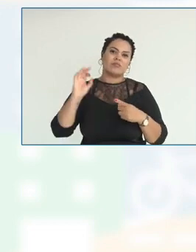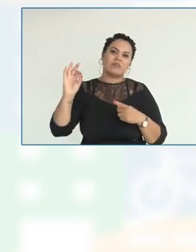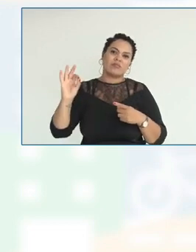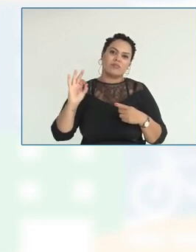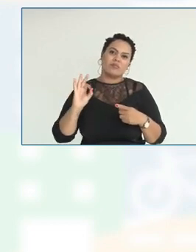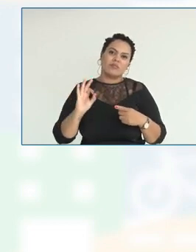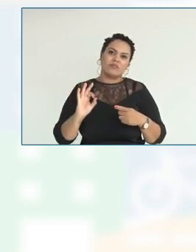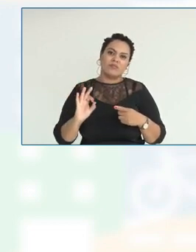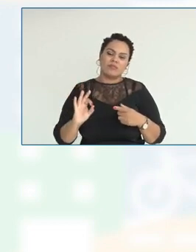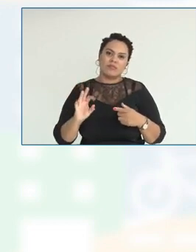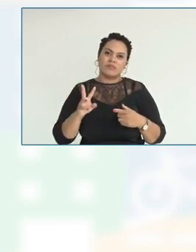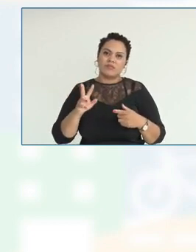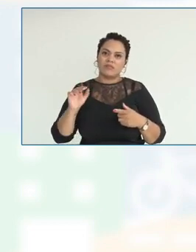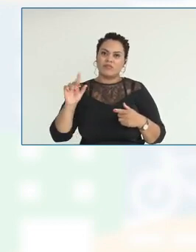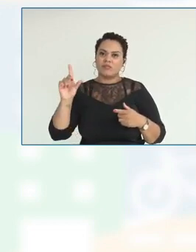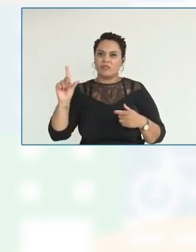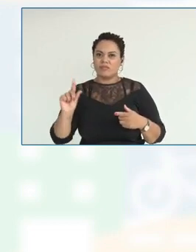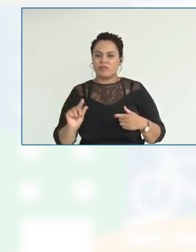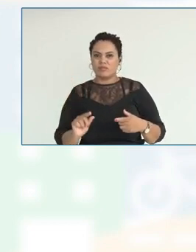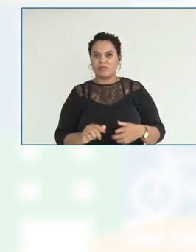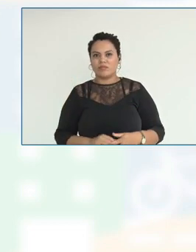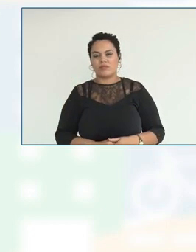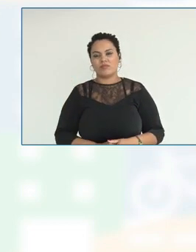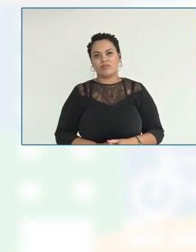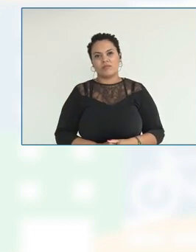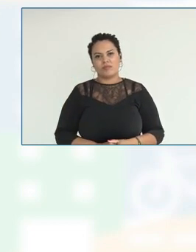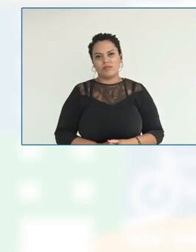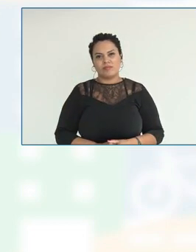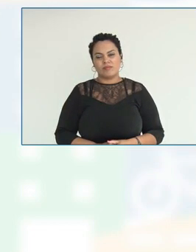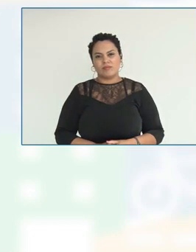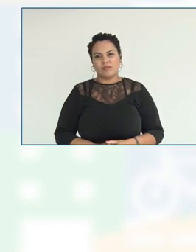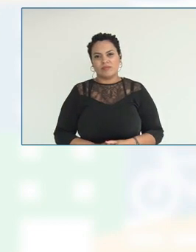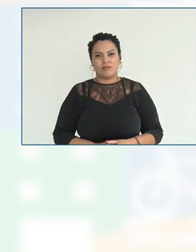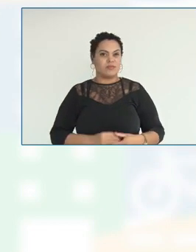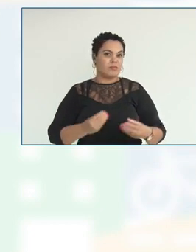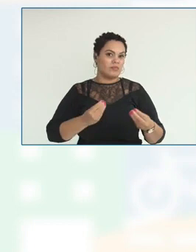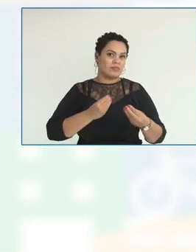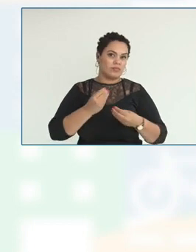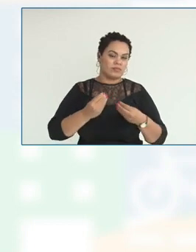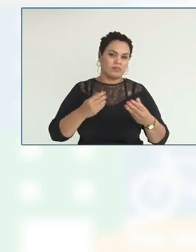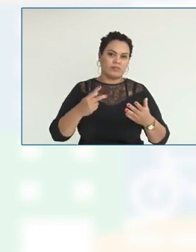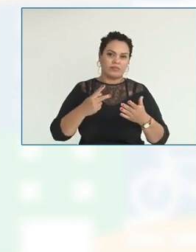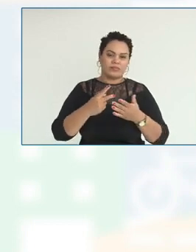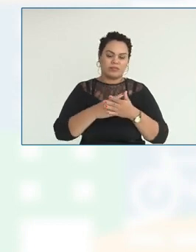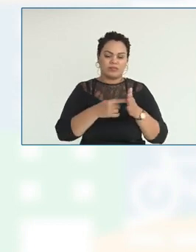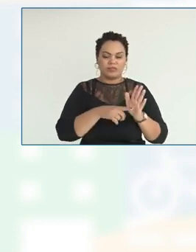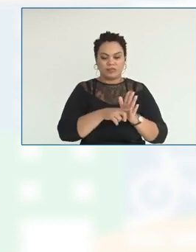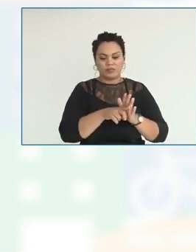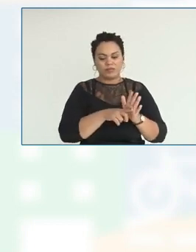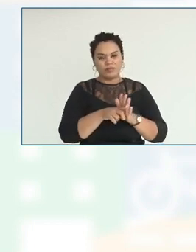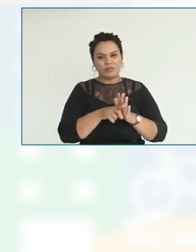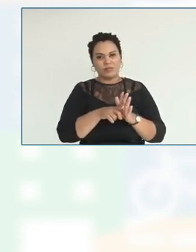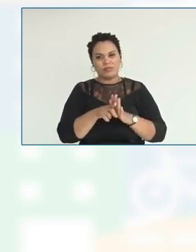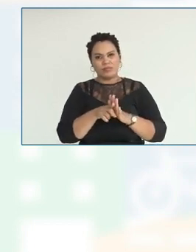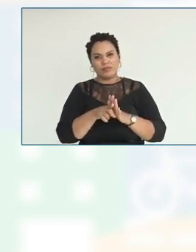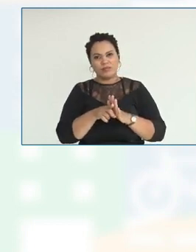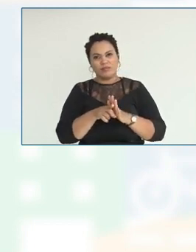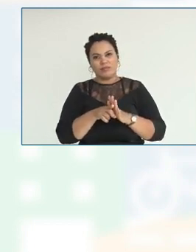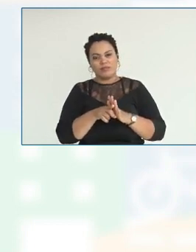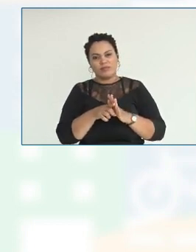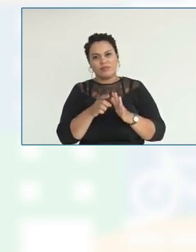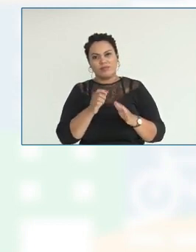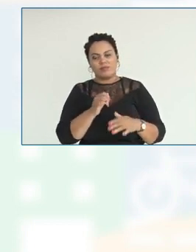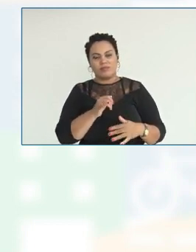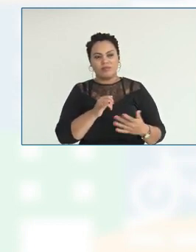incompletude vai diminuir. Bom, e como que acontece a investigação epidemiológica, então, dos casos suspeitos de intoxicação? Então, a